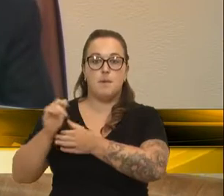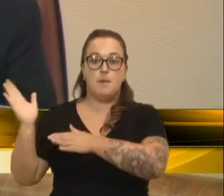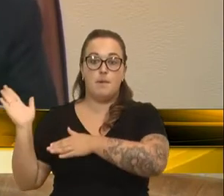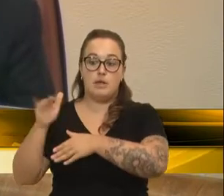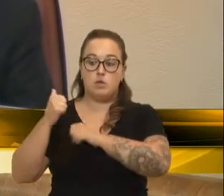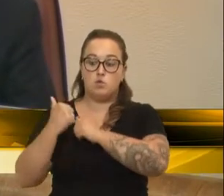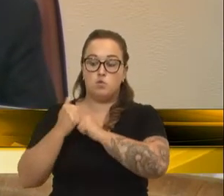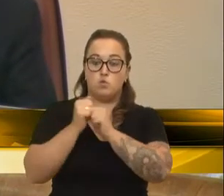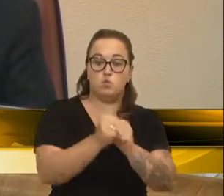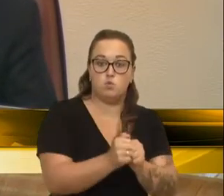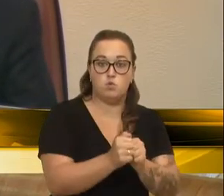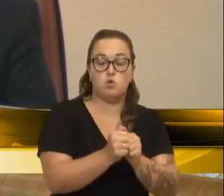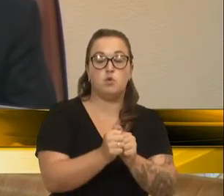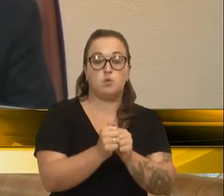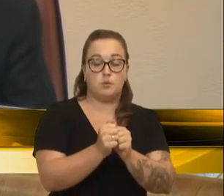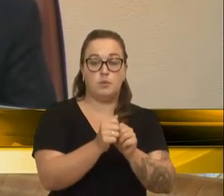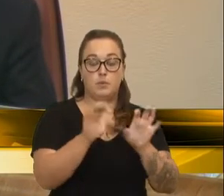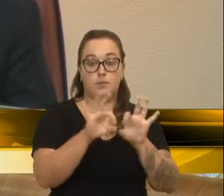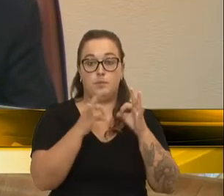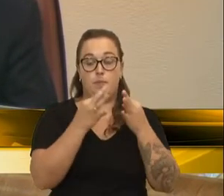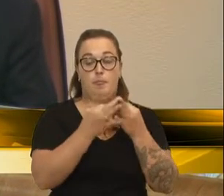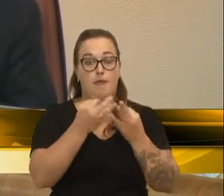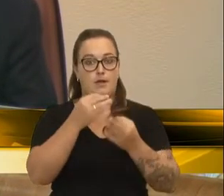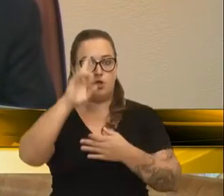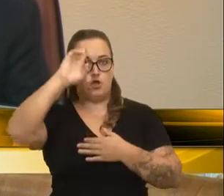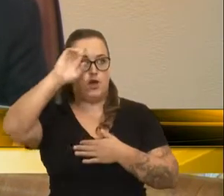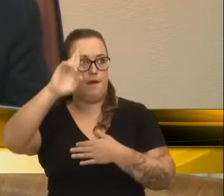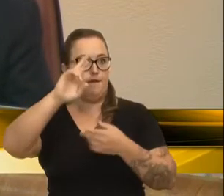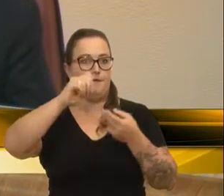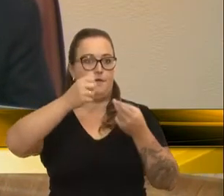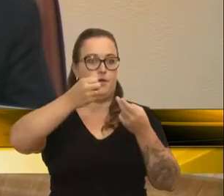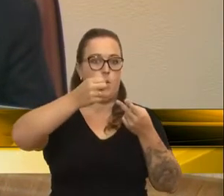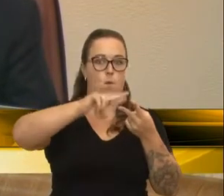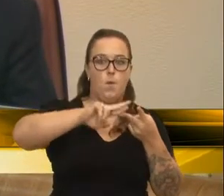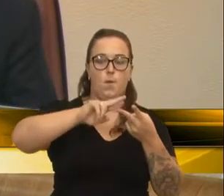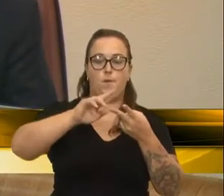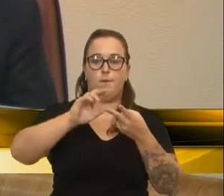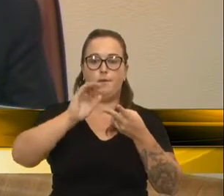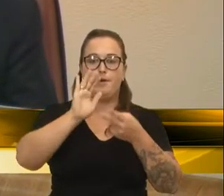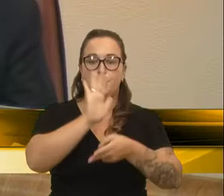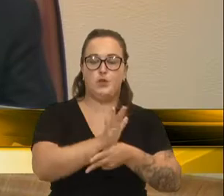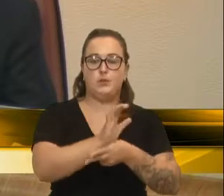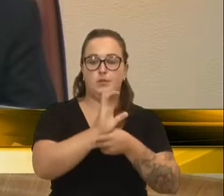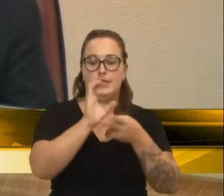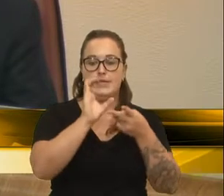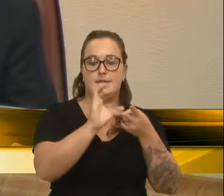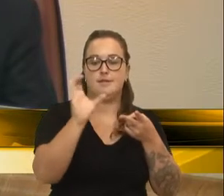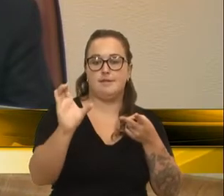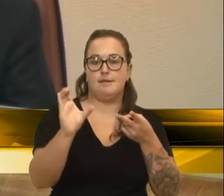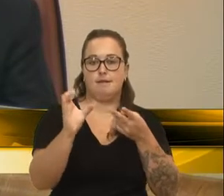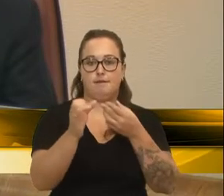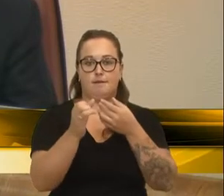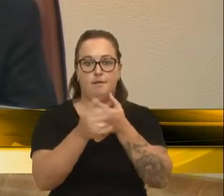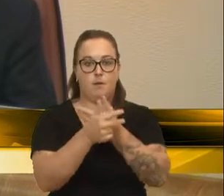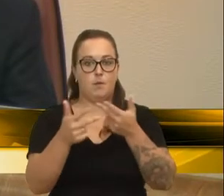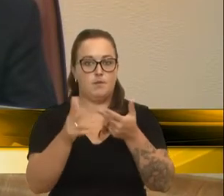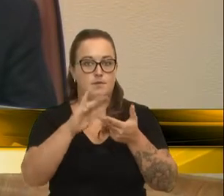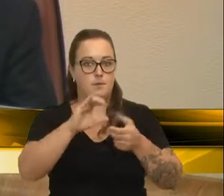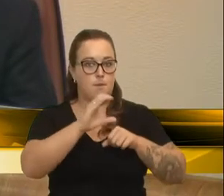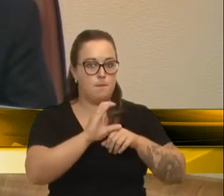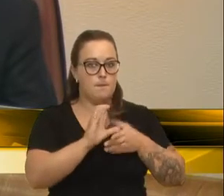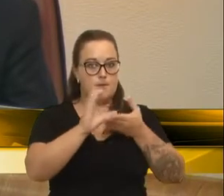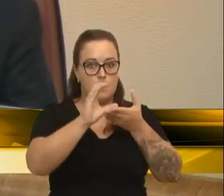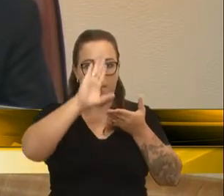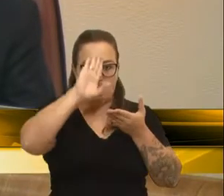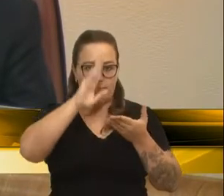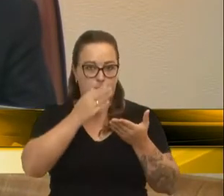jurídica, investido em cargo de direção, chefia ou assessoramento para o exercício de cargo em comissão ou de confiança